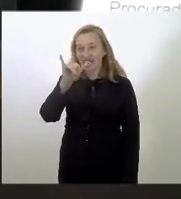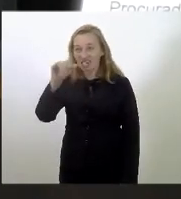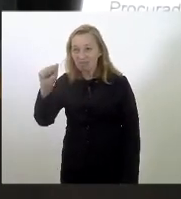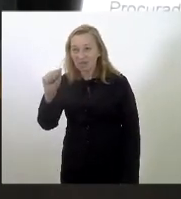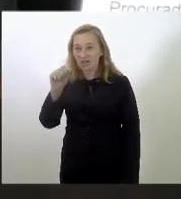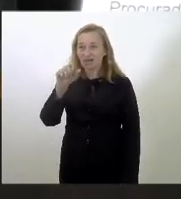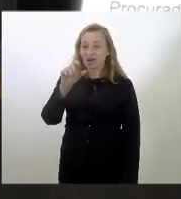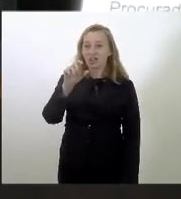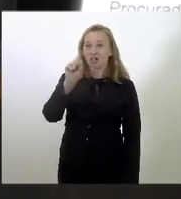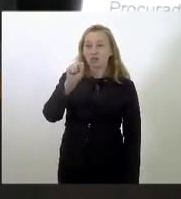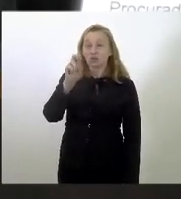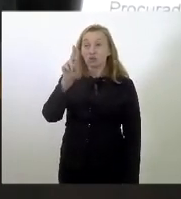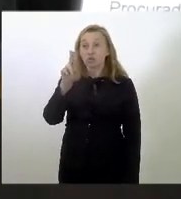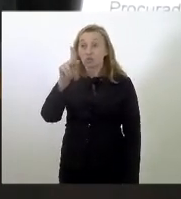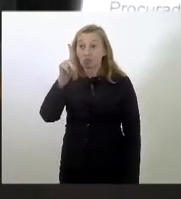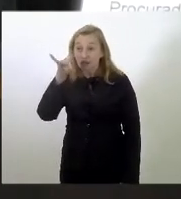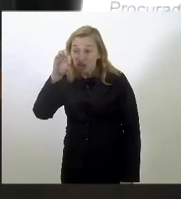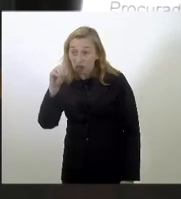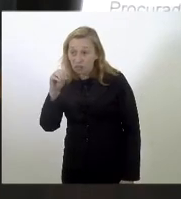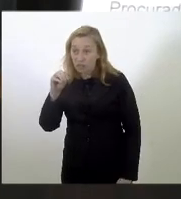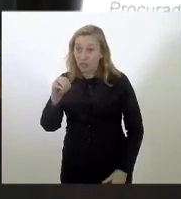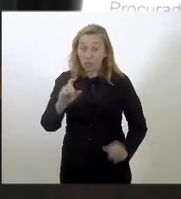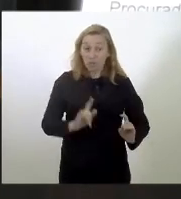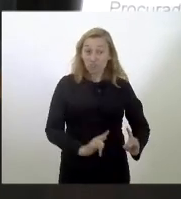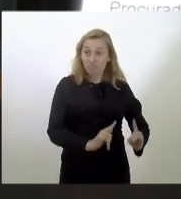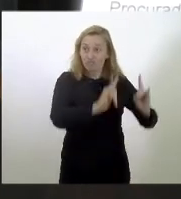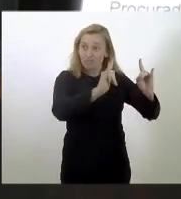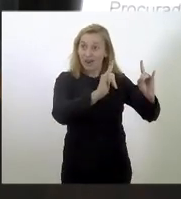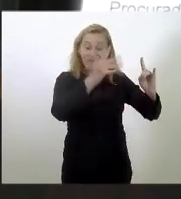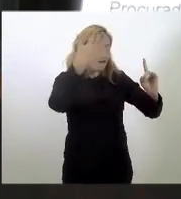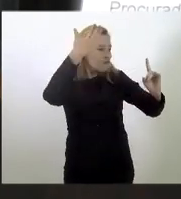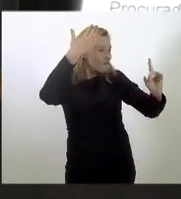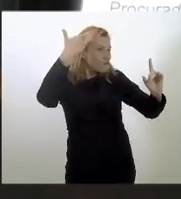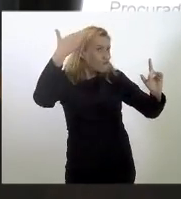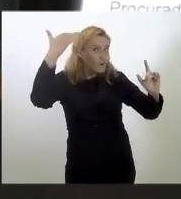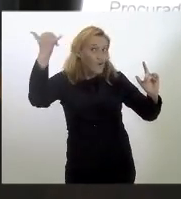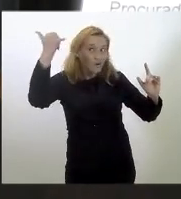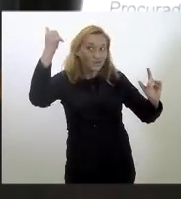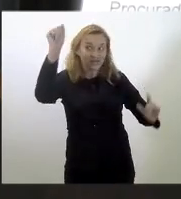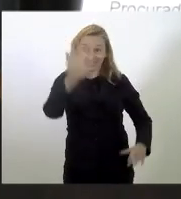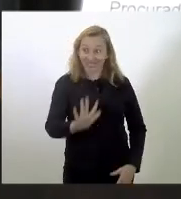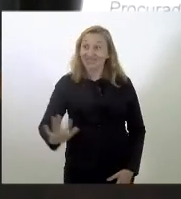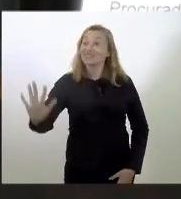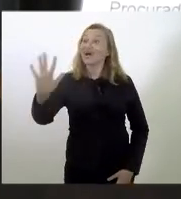deixou um prédio de uma importância nacional